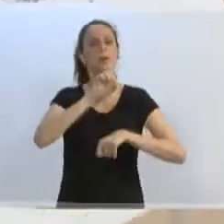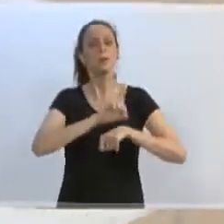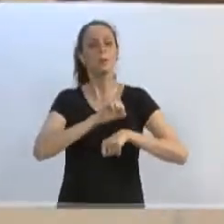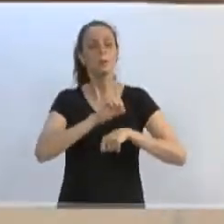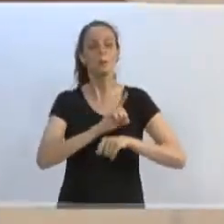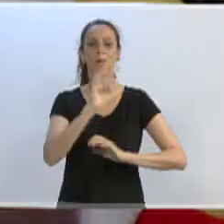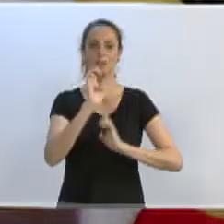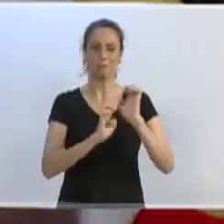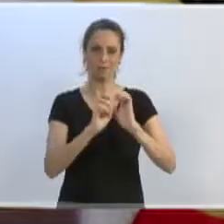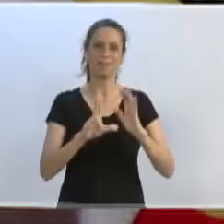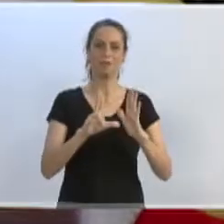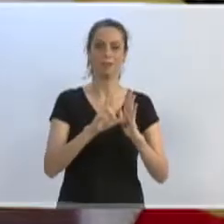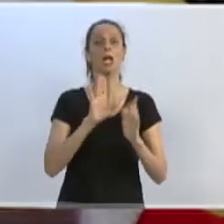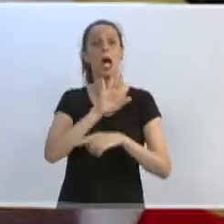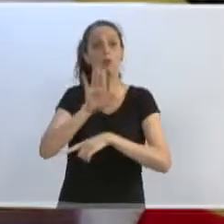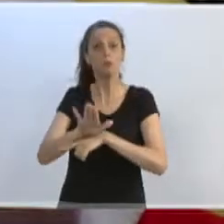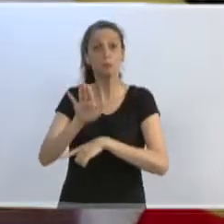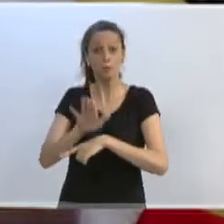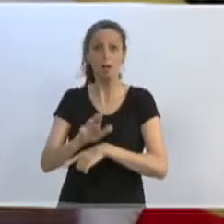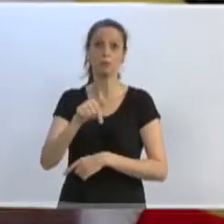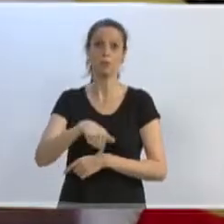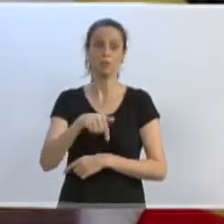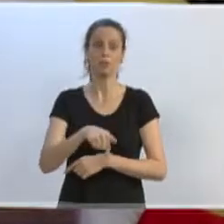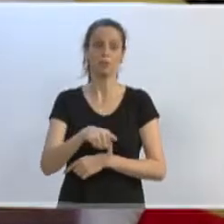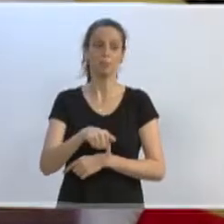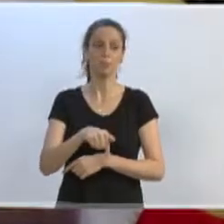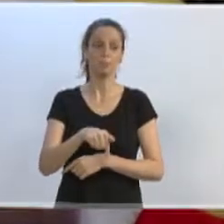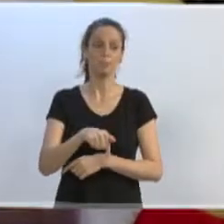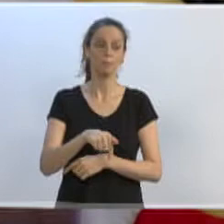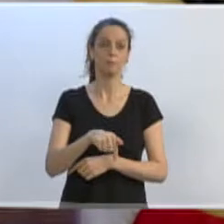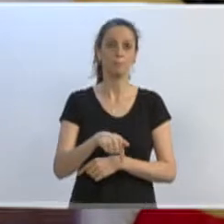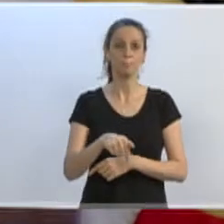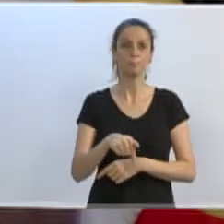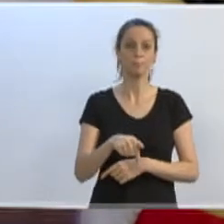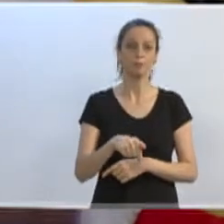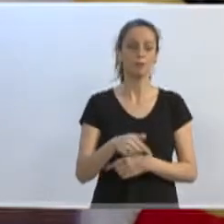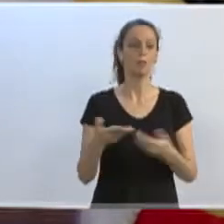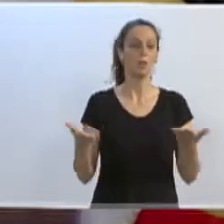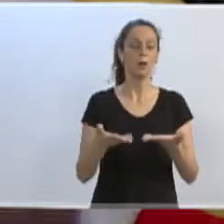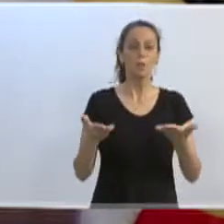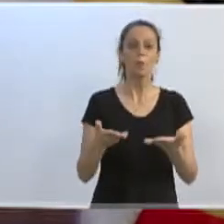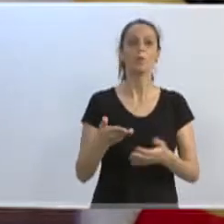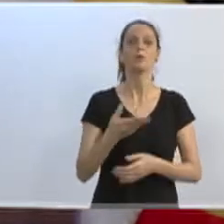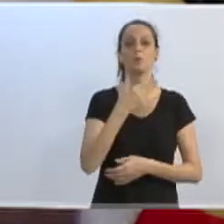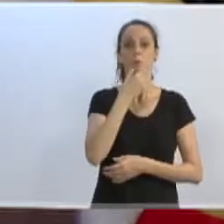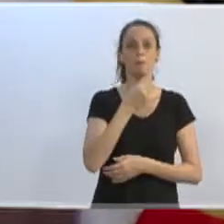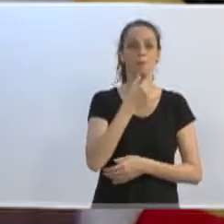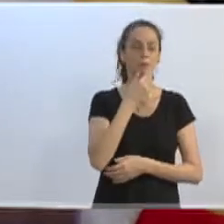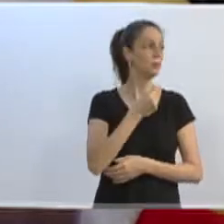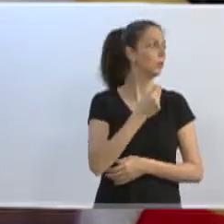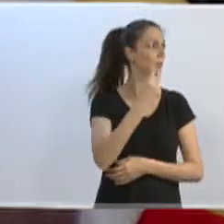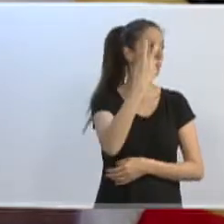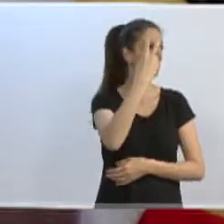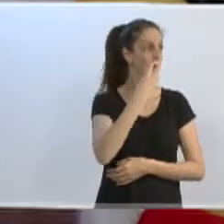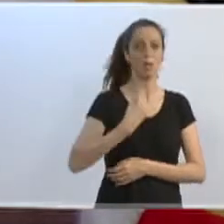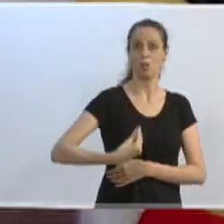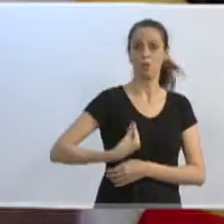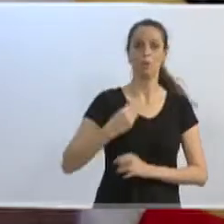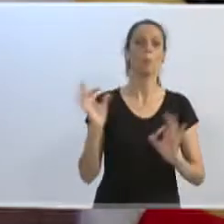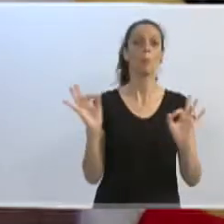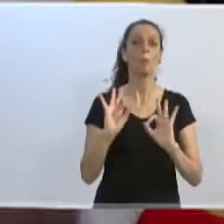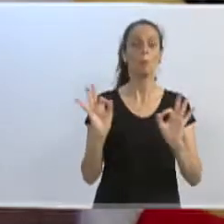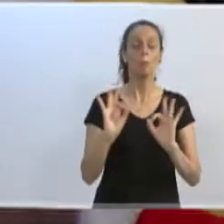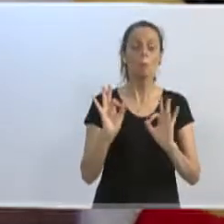todo o estado é também na tarde de hoje o presidente gilberto hoje não pôde estar presente o presidente não vou estar presente hoje